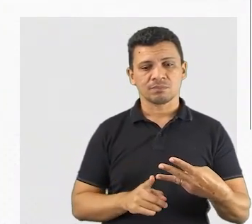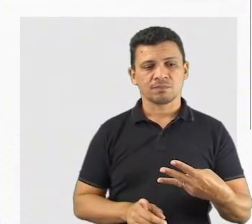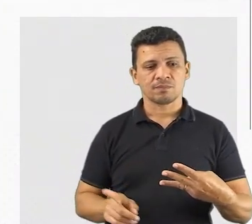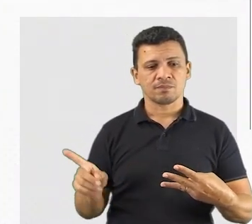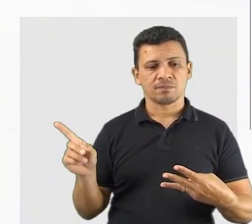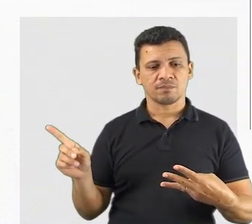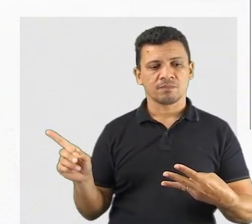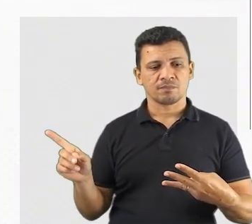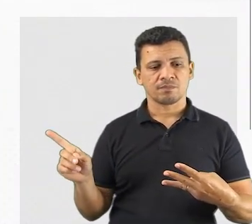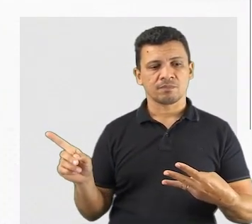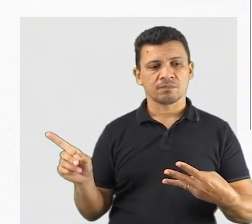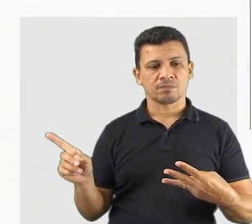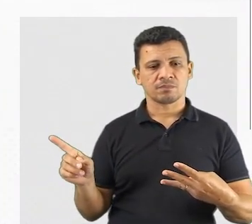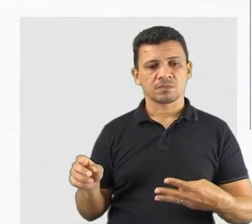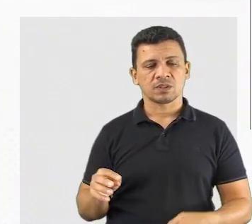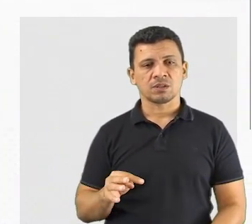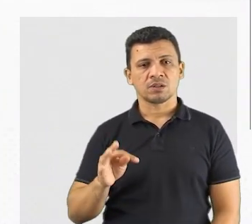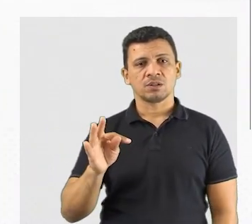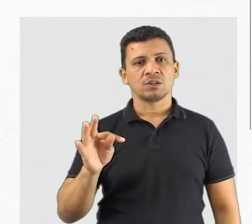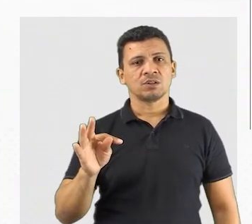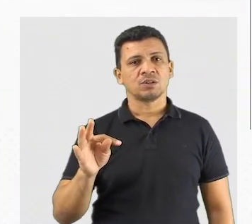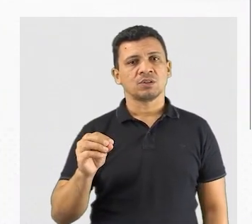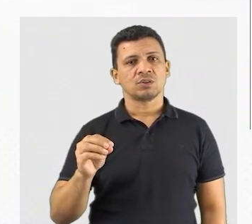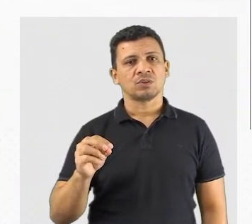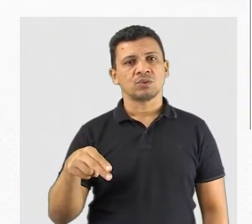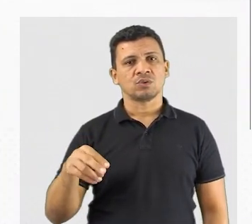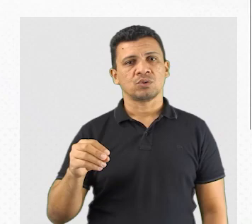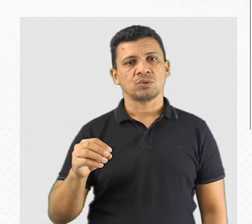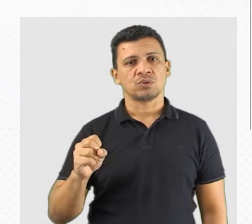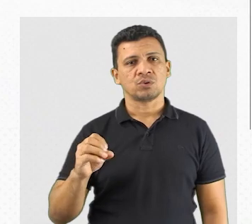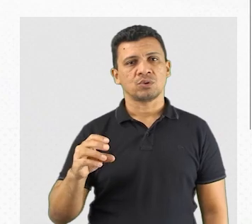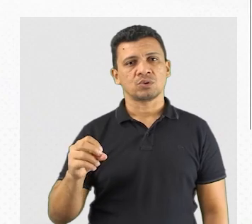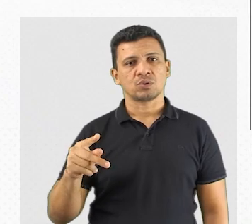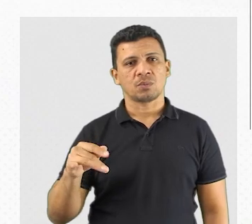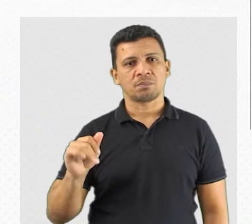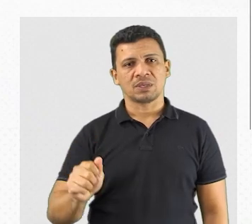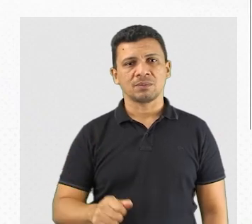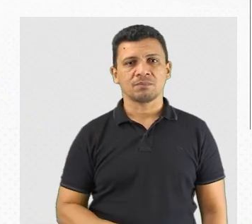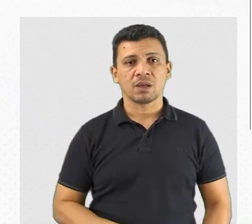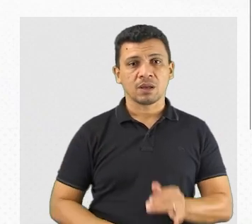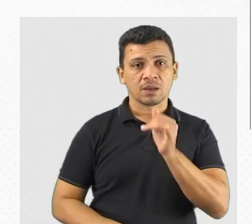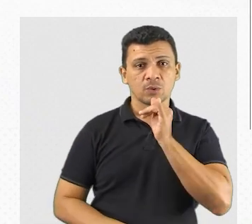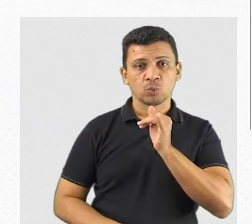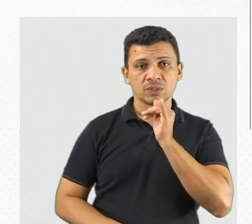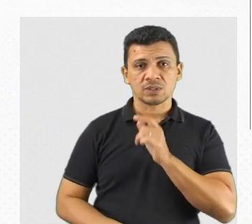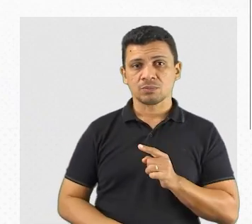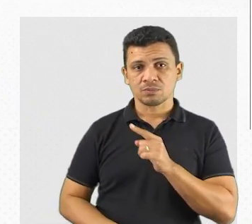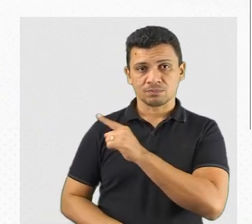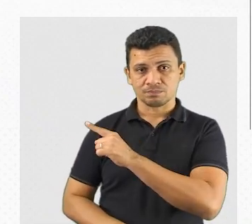Então, vamos agora para a tonoscopia. Vamos trazer uma definição pelo exemplo que eu vou colocar